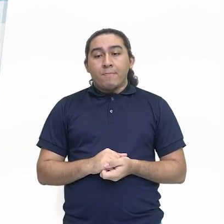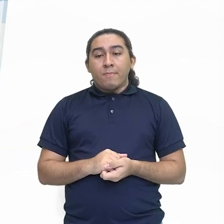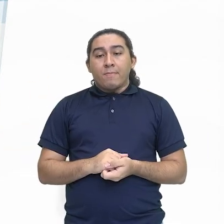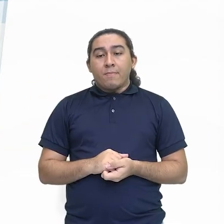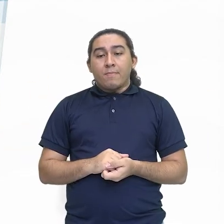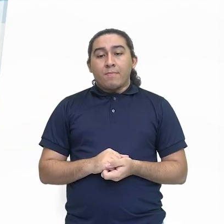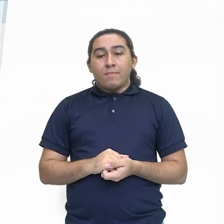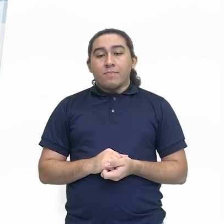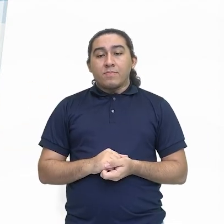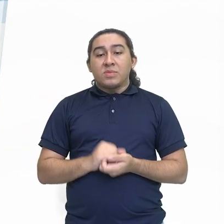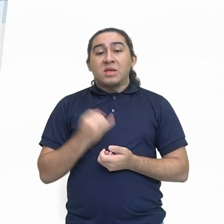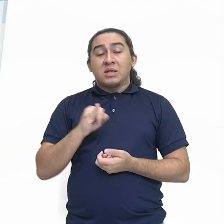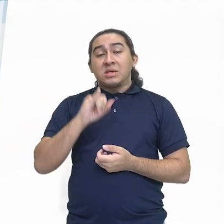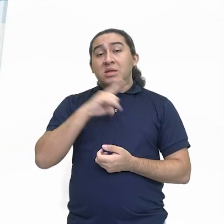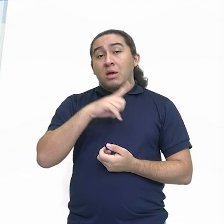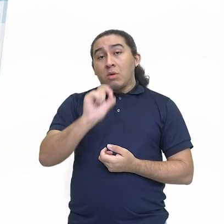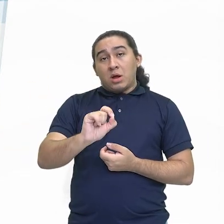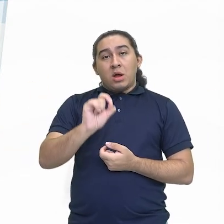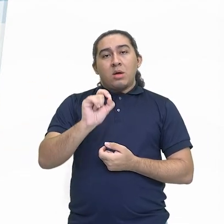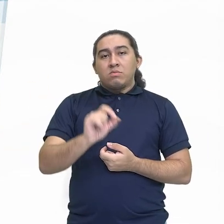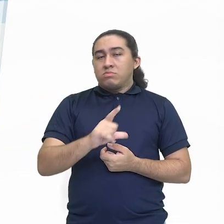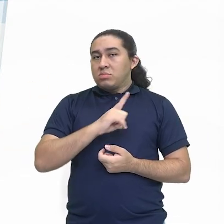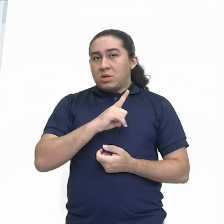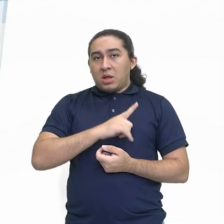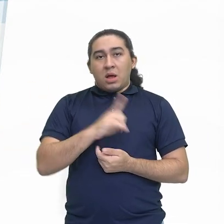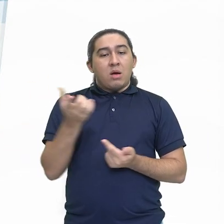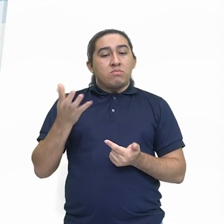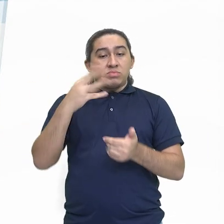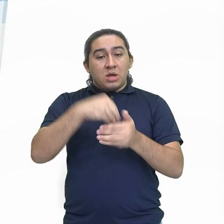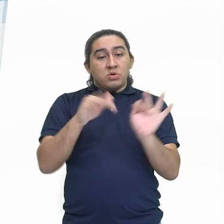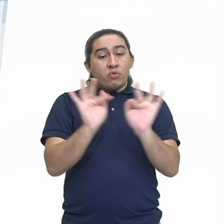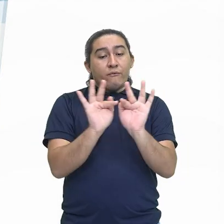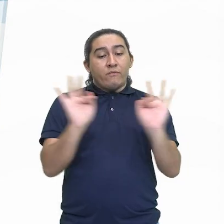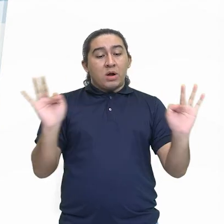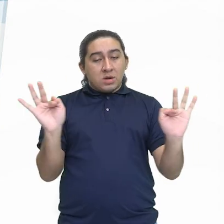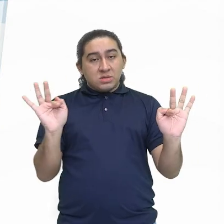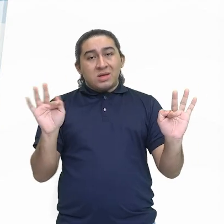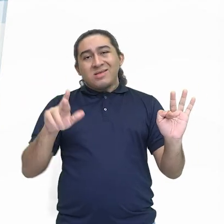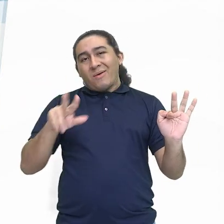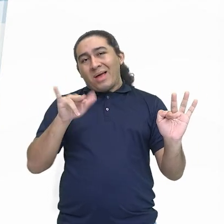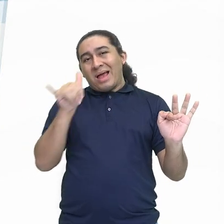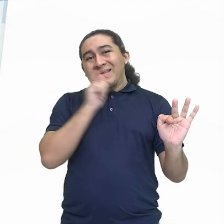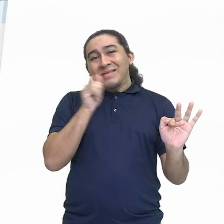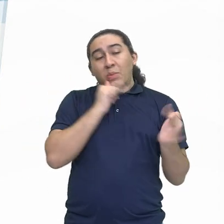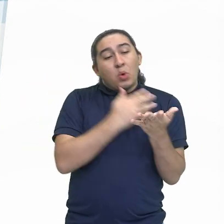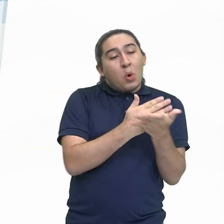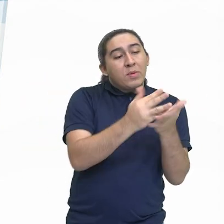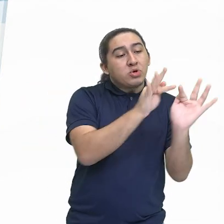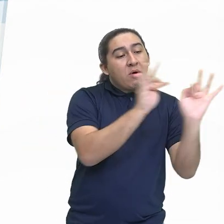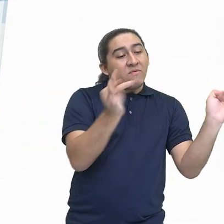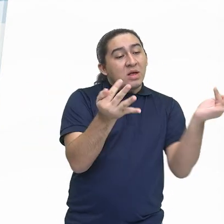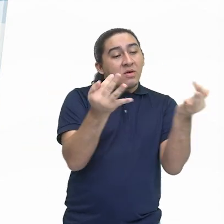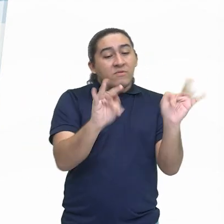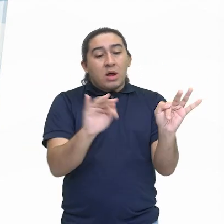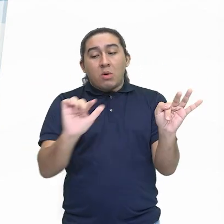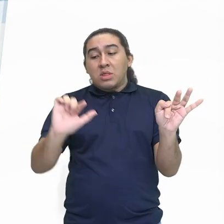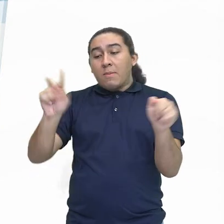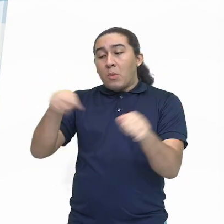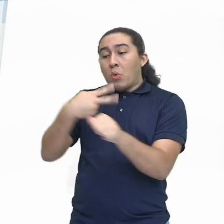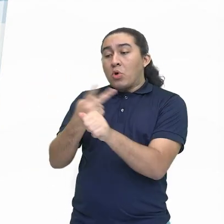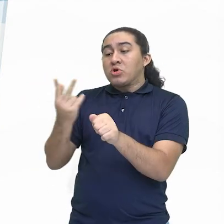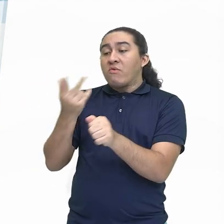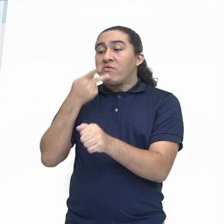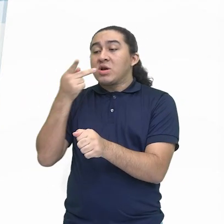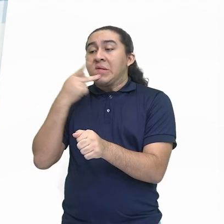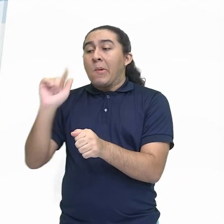ele está na mesma direção, né? Não quando ele está lá no início ou no final do texto, né? Falando